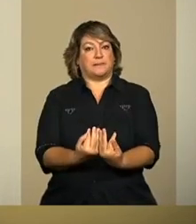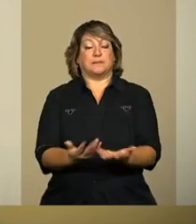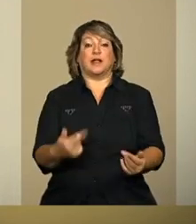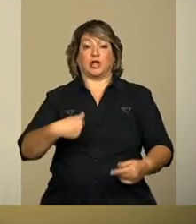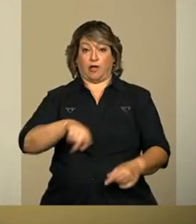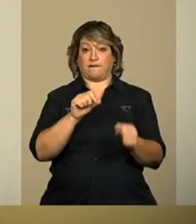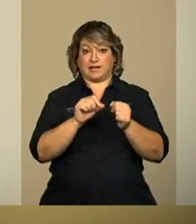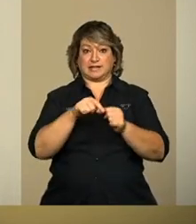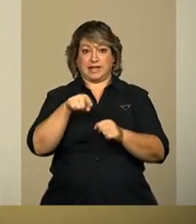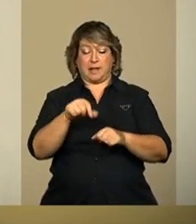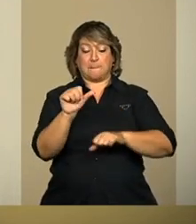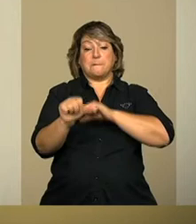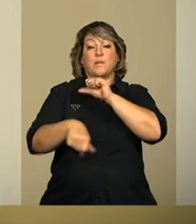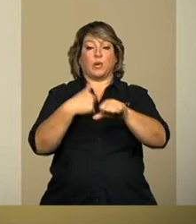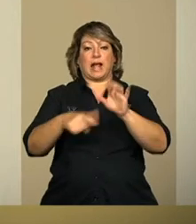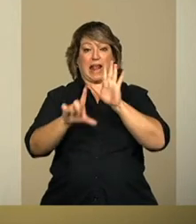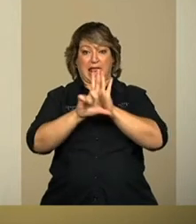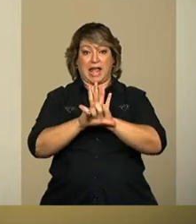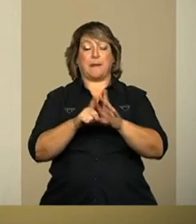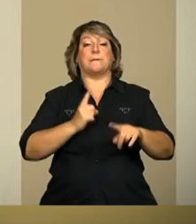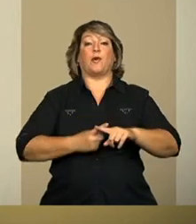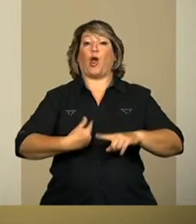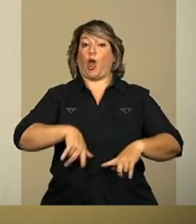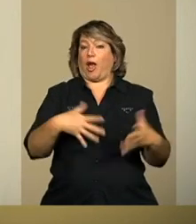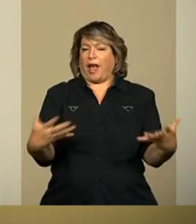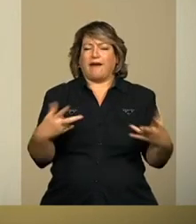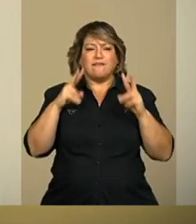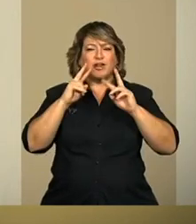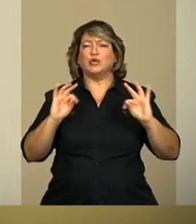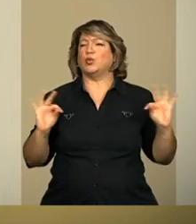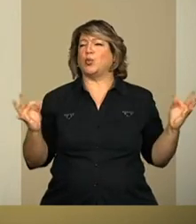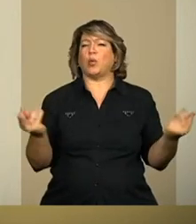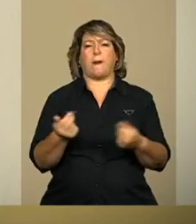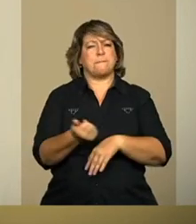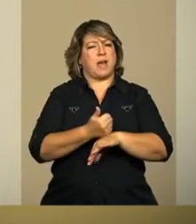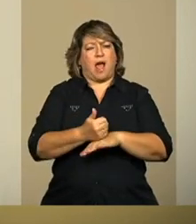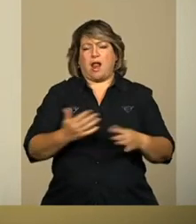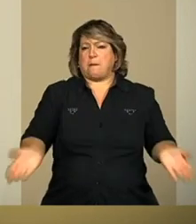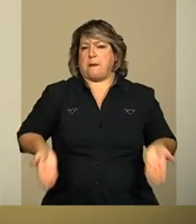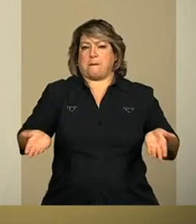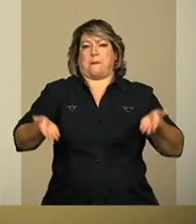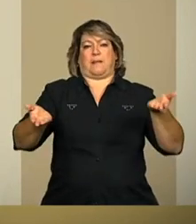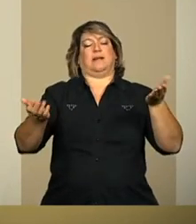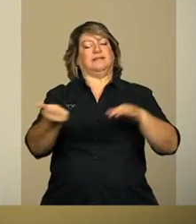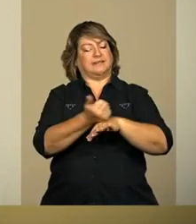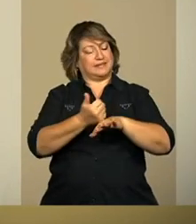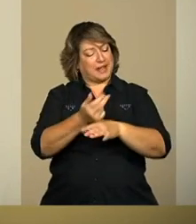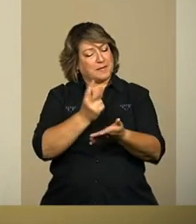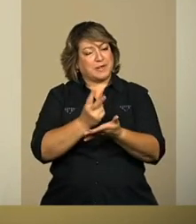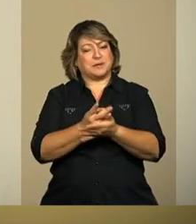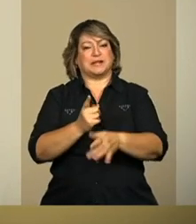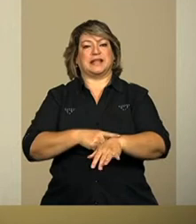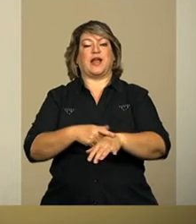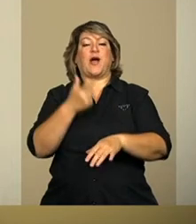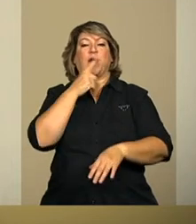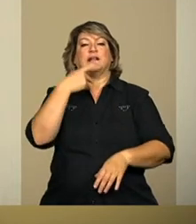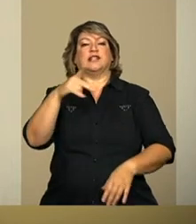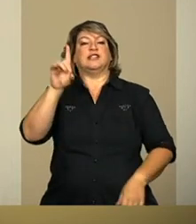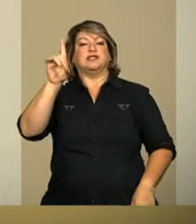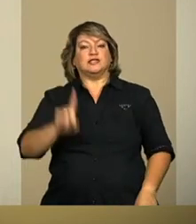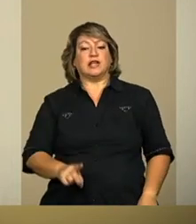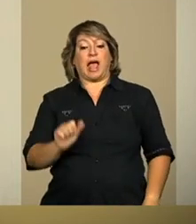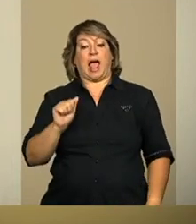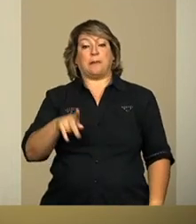essa mudança na lei Luciano Porque queremos ver todo mundo melhorando de vida e ao mesmo tempo continuar com seu direito à